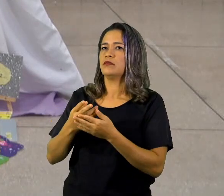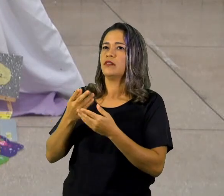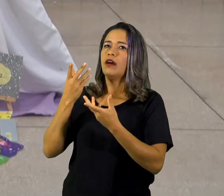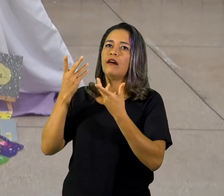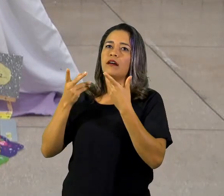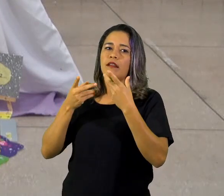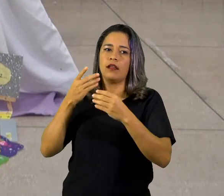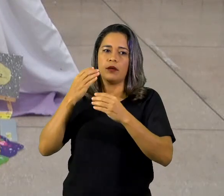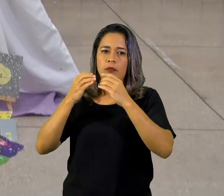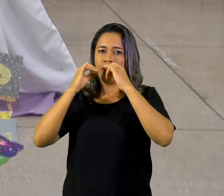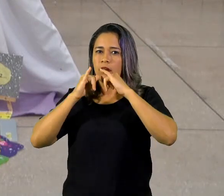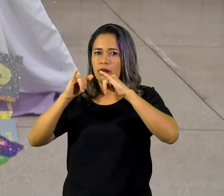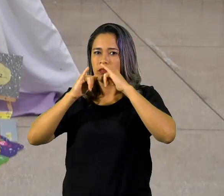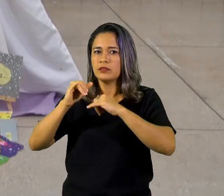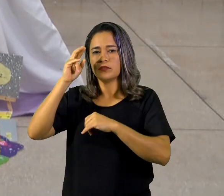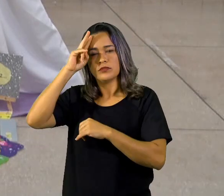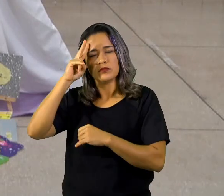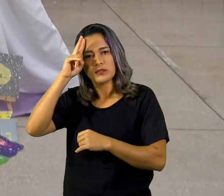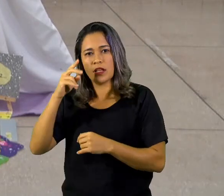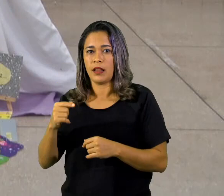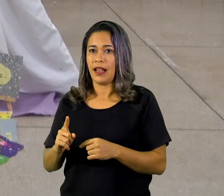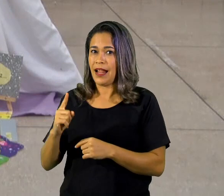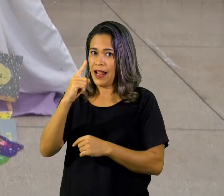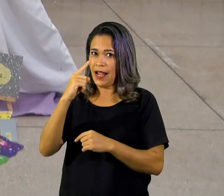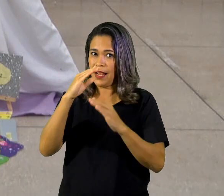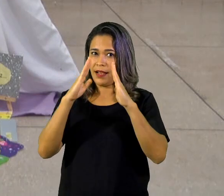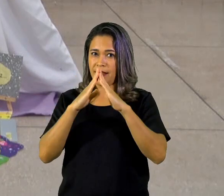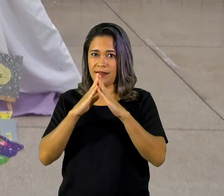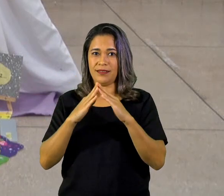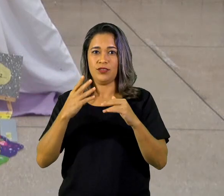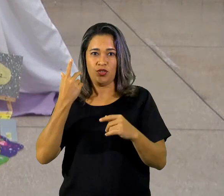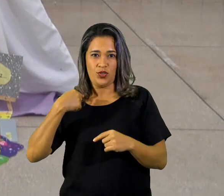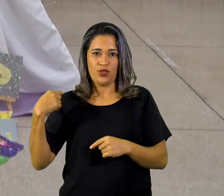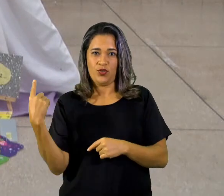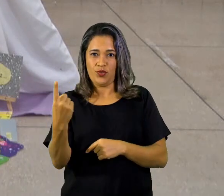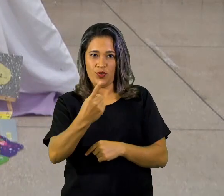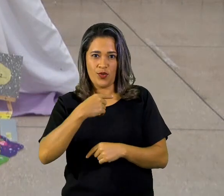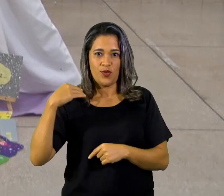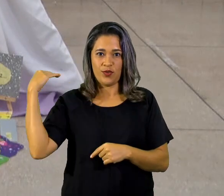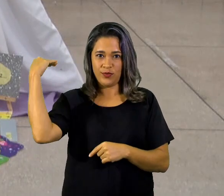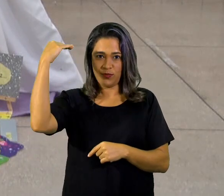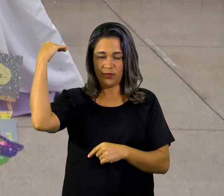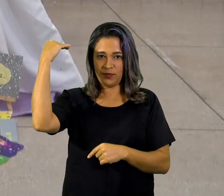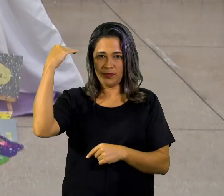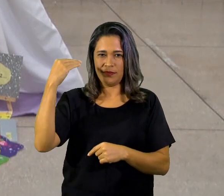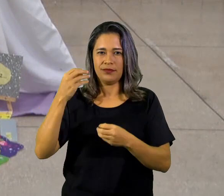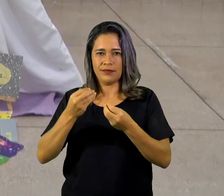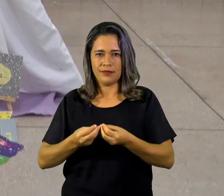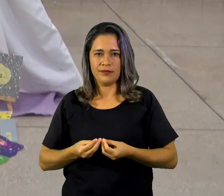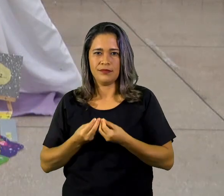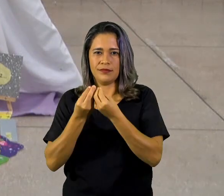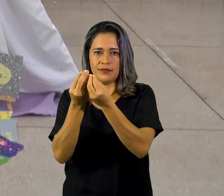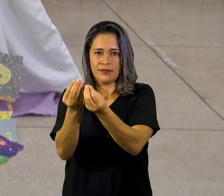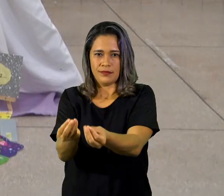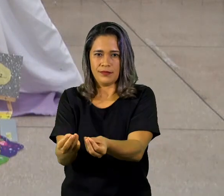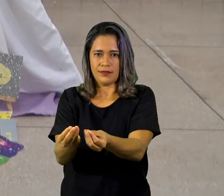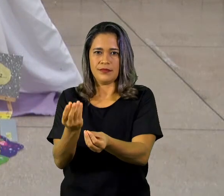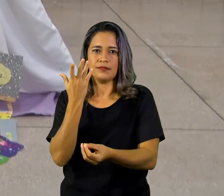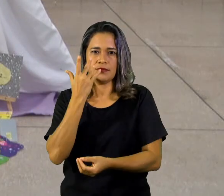nossa casa, nós, adultos, podemos oferecer esse universo de ler para uma criança.